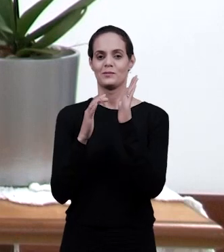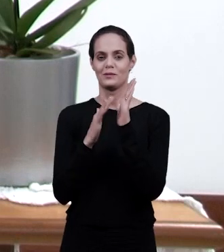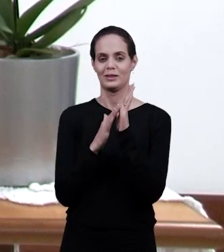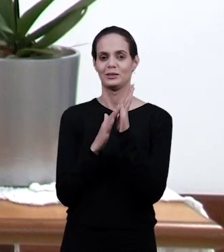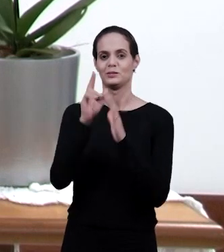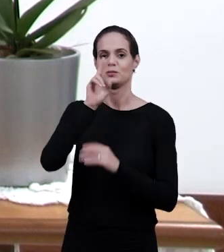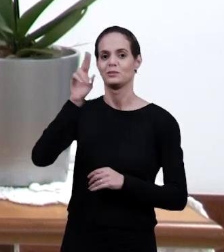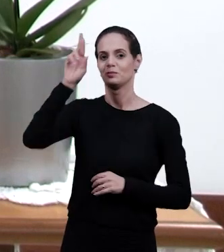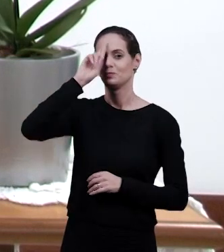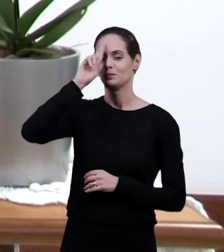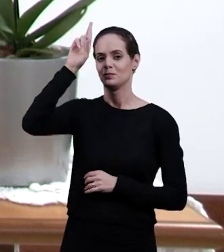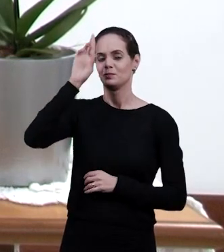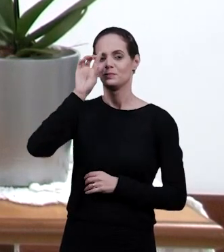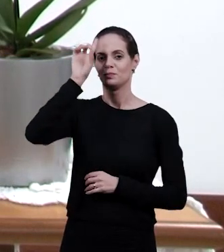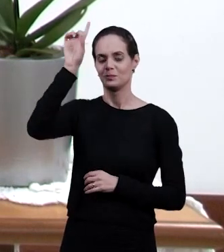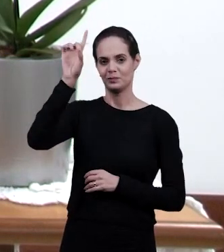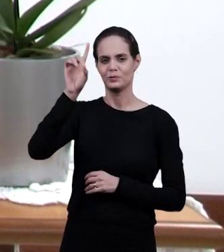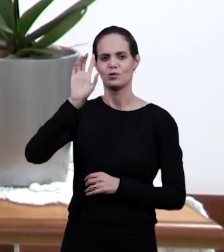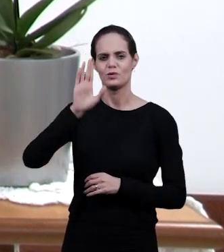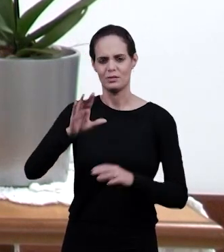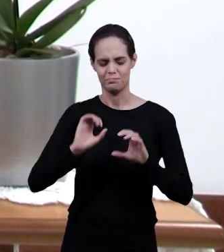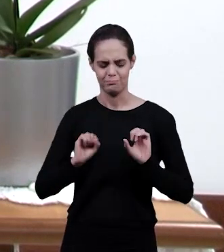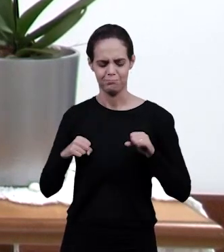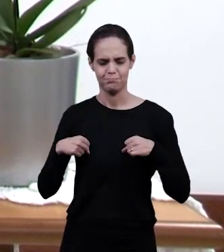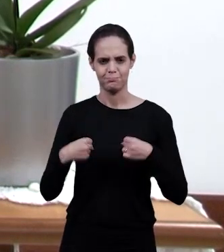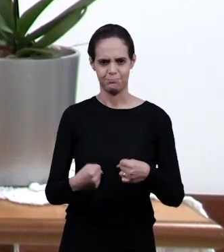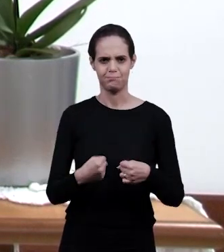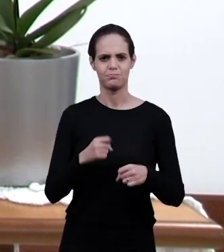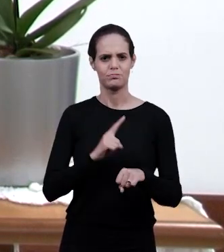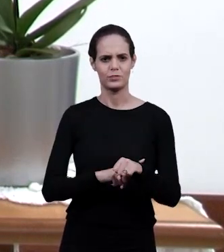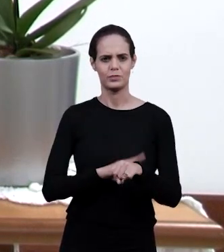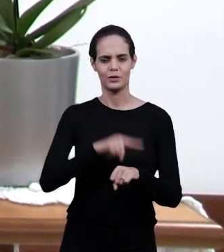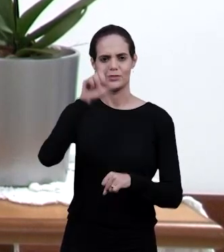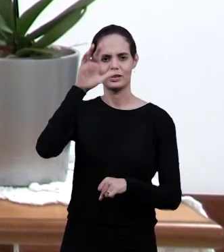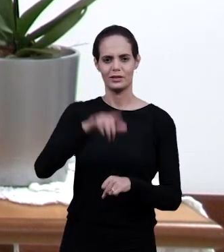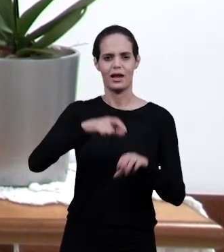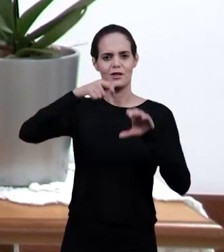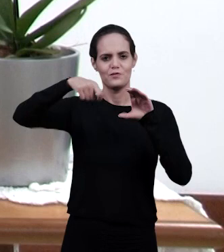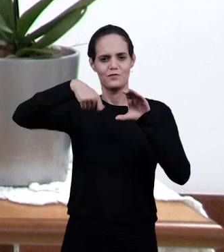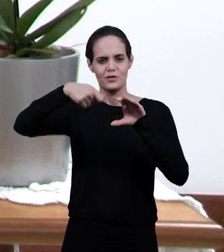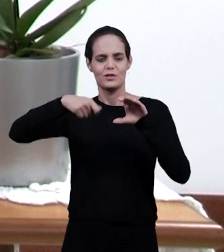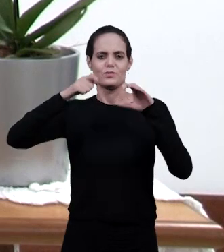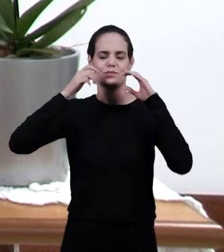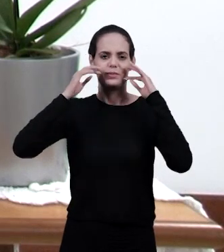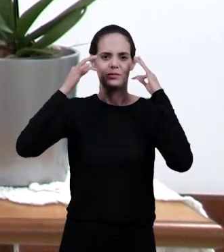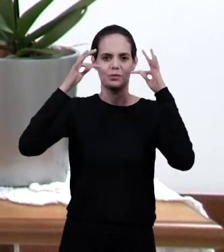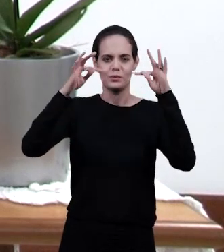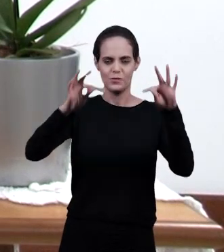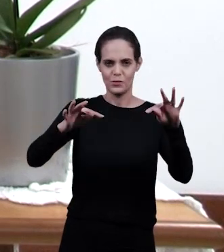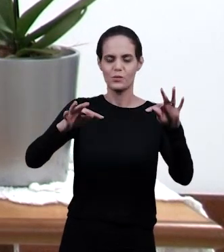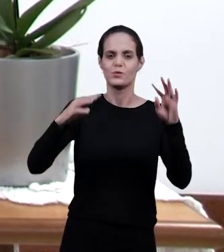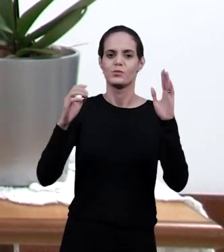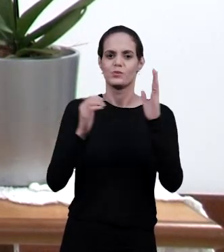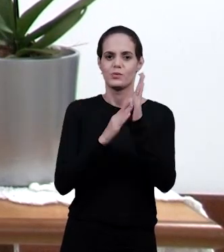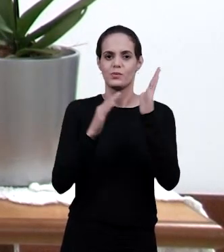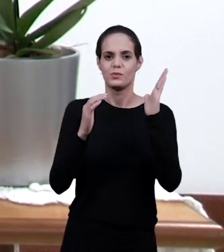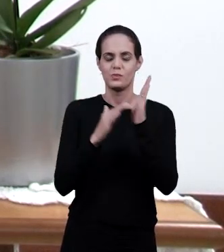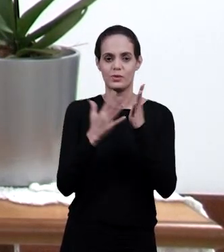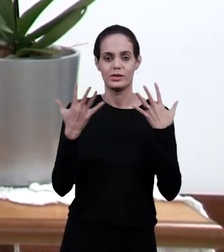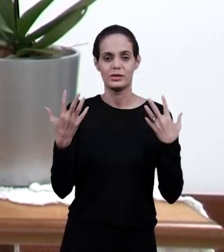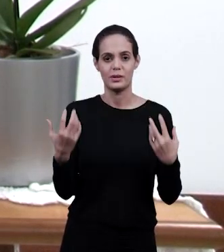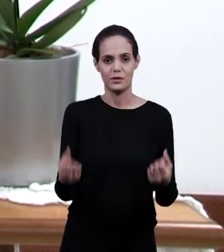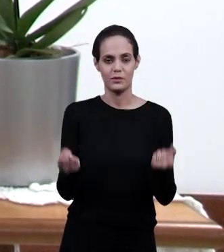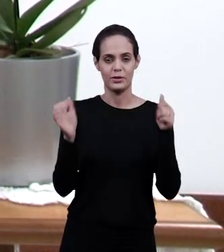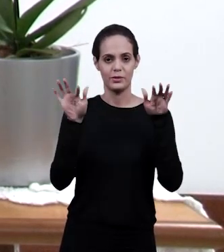Seja louvado, seja bendito o nome do nosso Deus. Fomos edificados nesta tarde com os vídeos, com os testemunhos, com